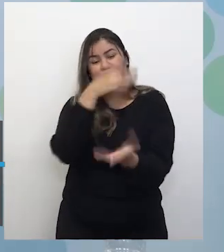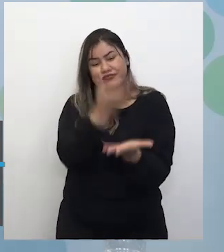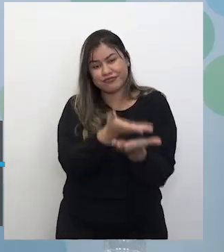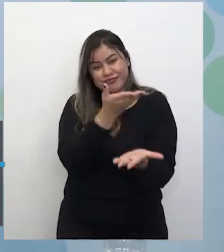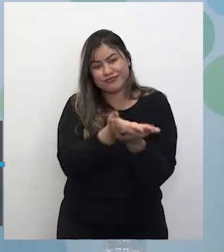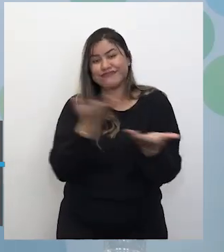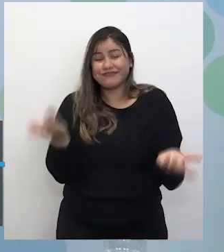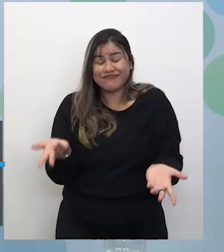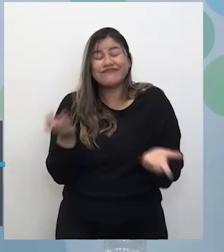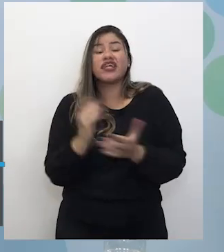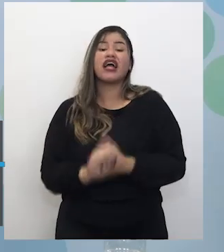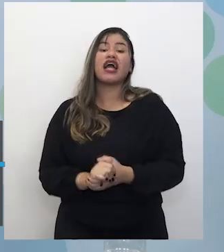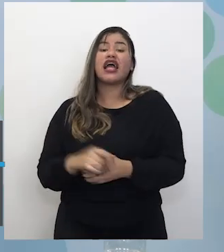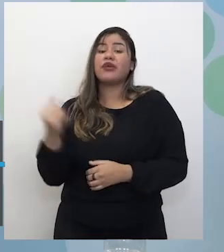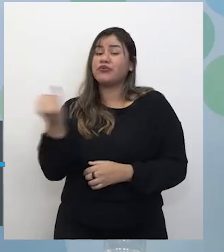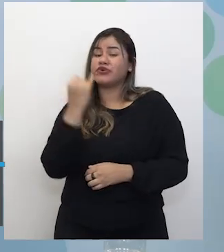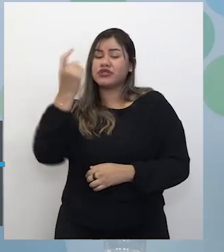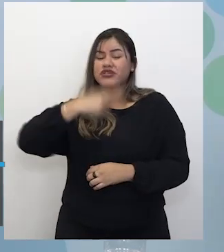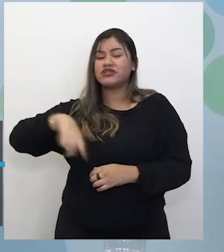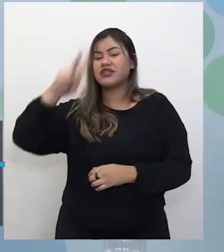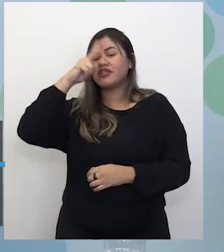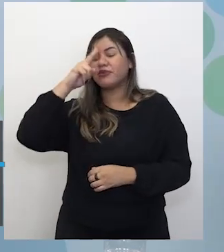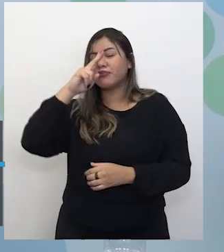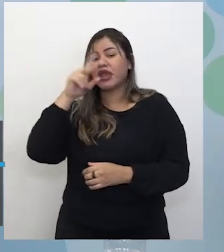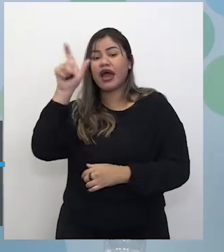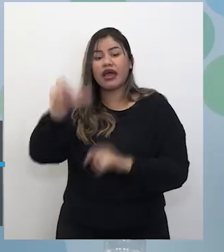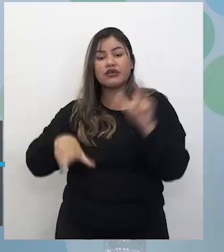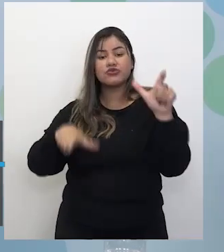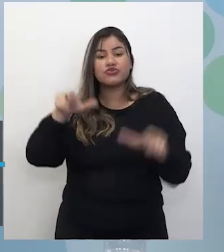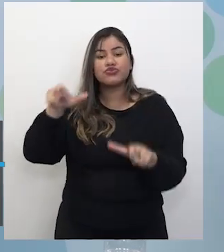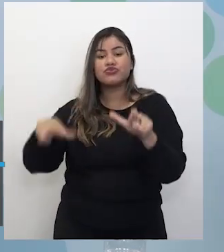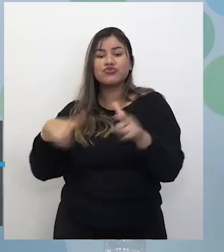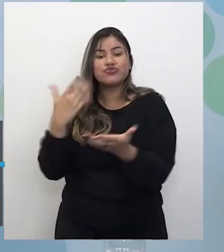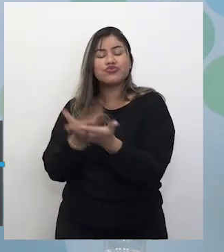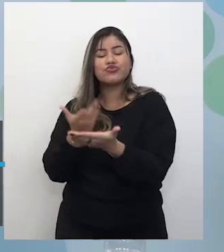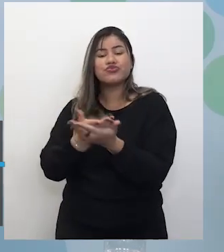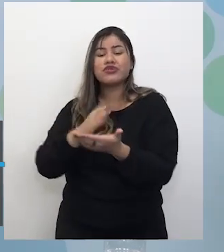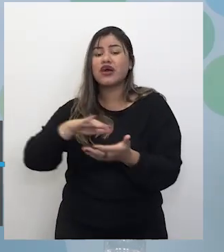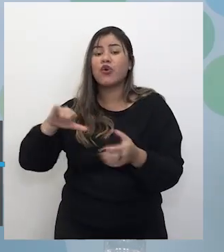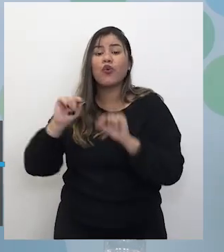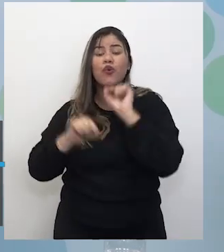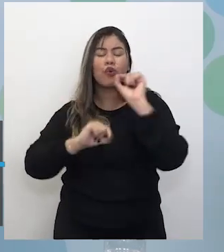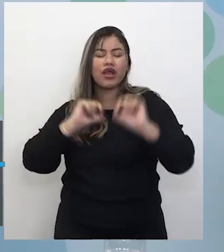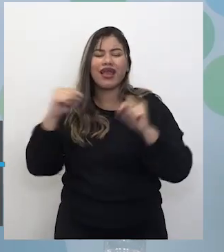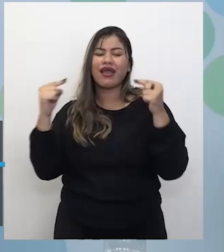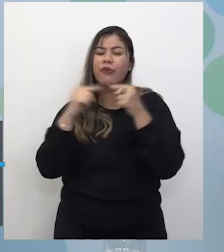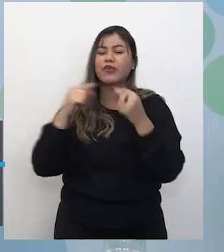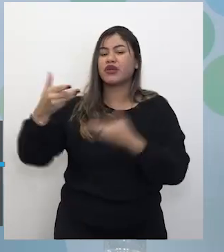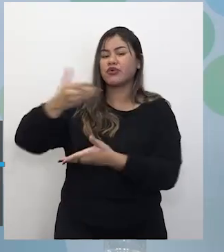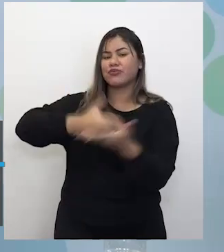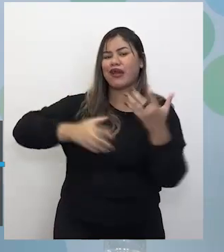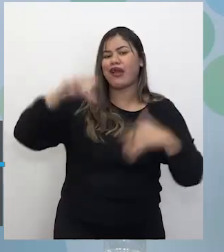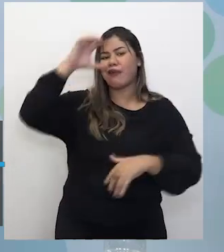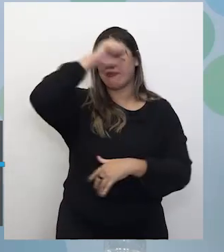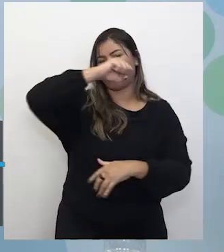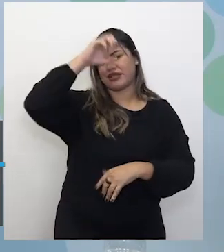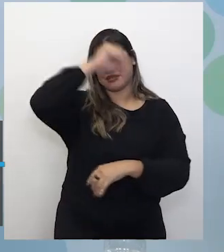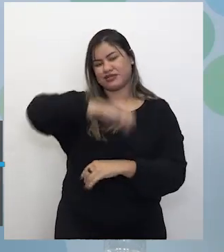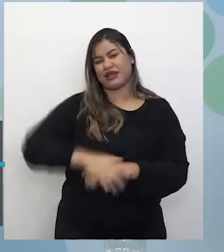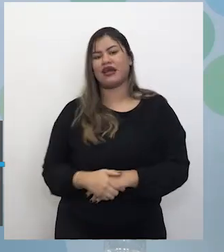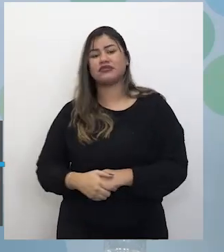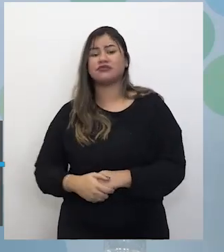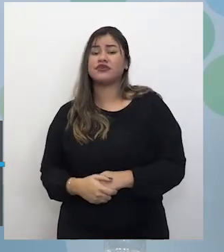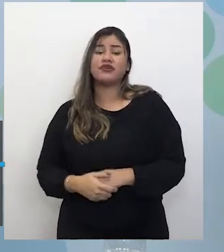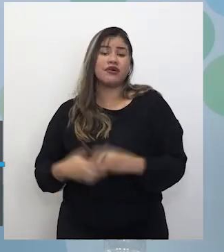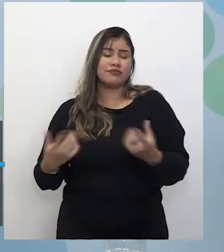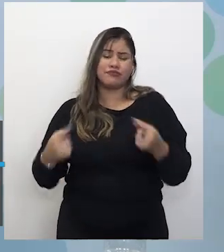Então, é importante a gente lembrar que o estudante, ele o tempo inteiro, ele está em relação, um processo de aprendizado dentro do seu